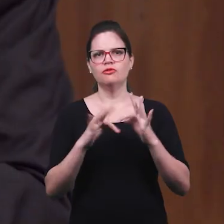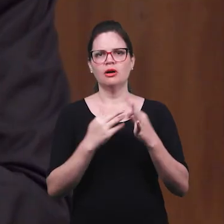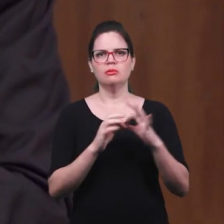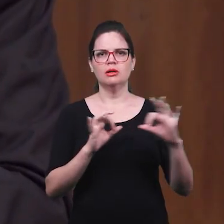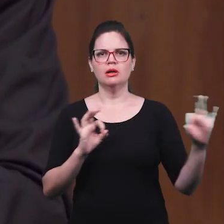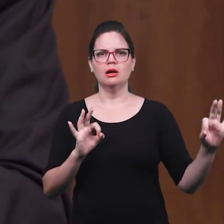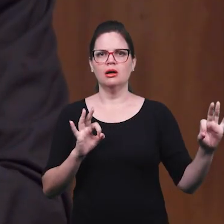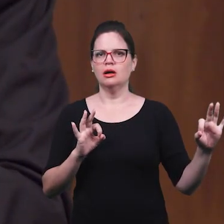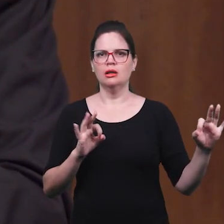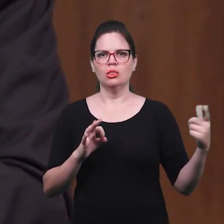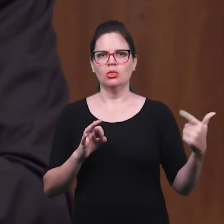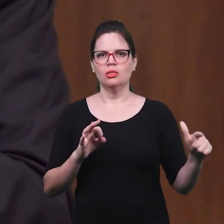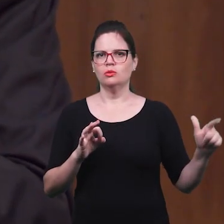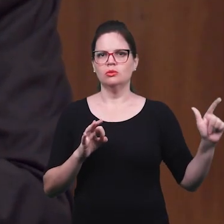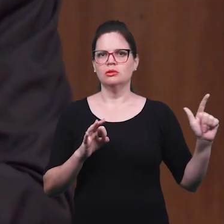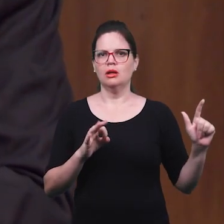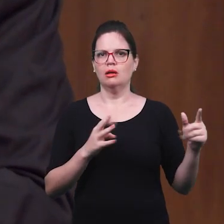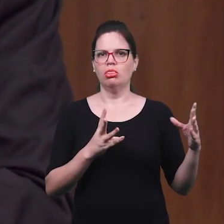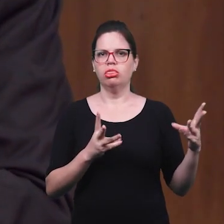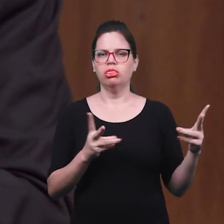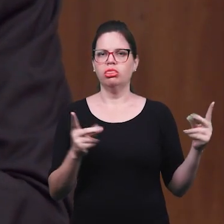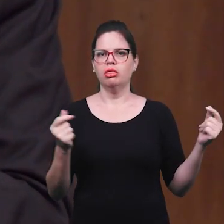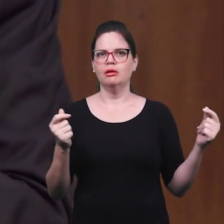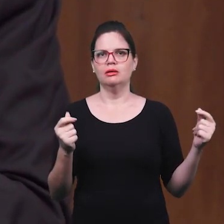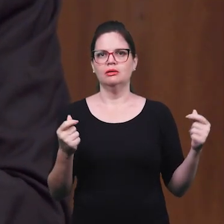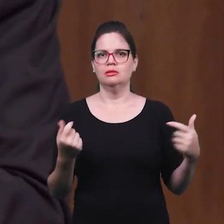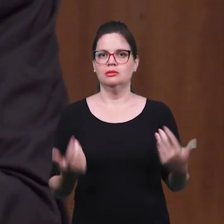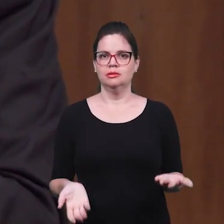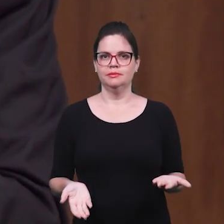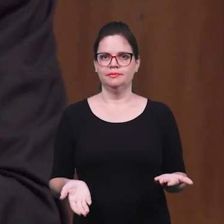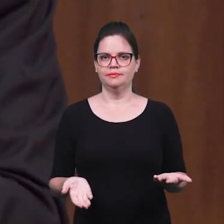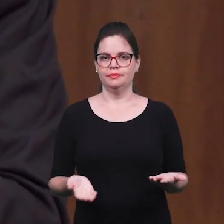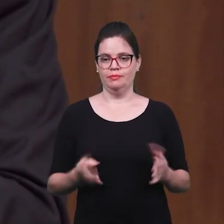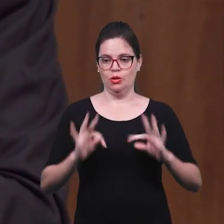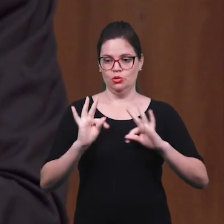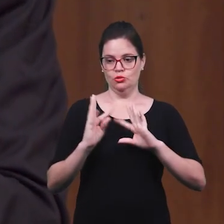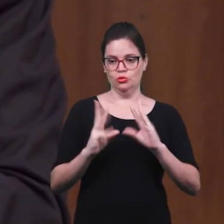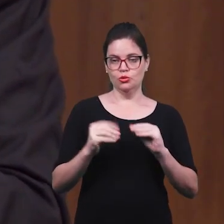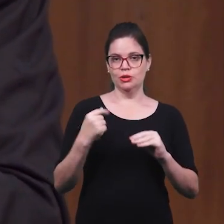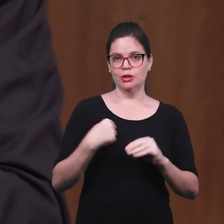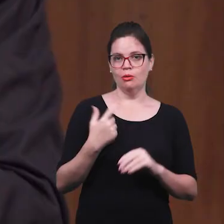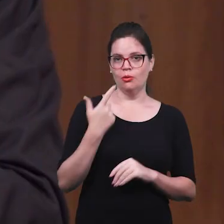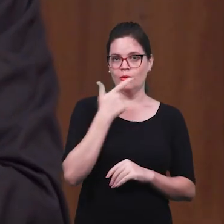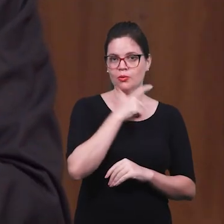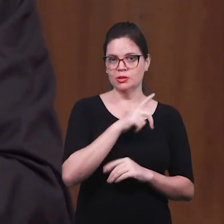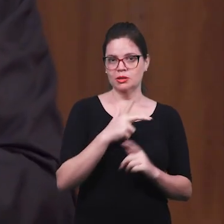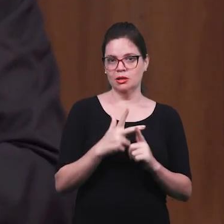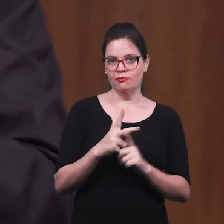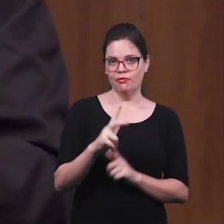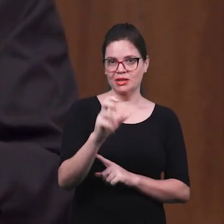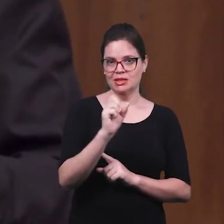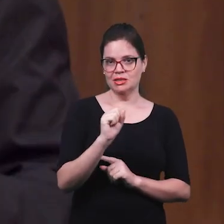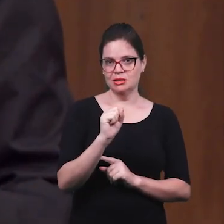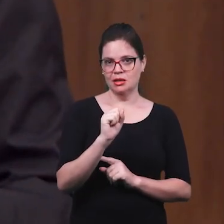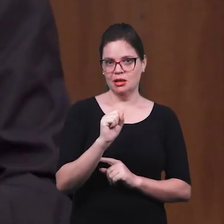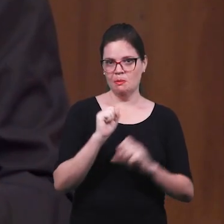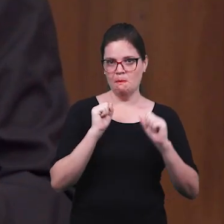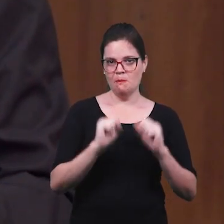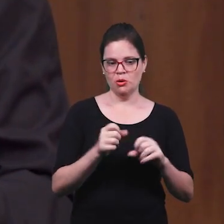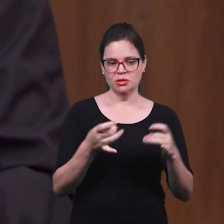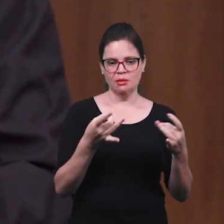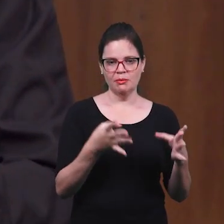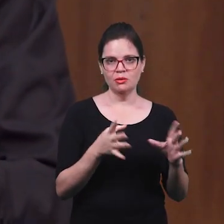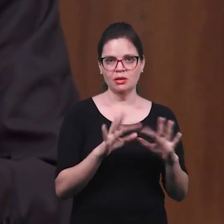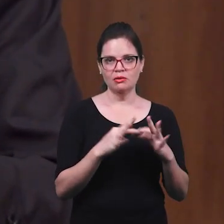na vida, nenhuma conquista na vida justifica você perder a sua família. Se você acha que